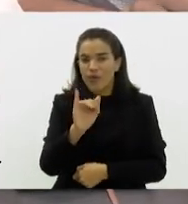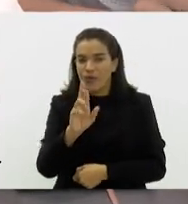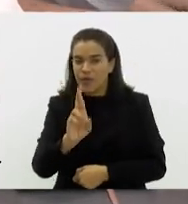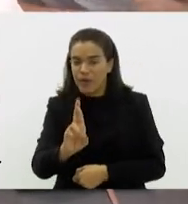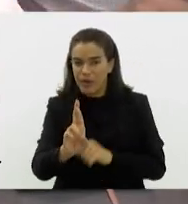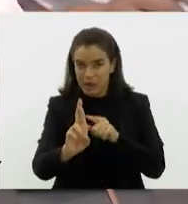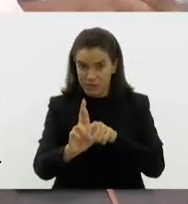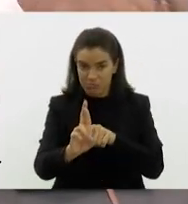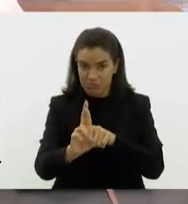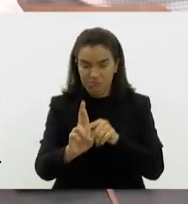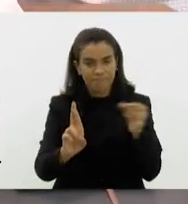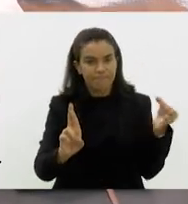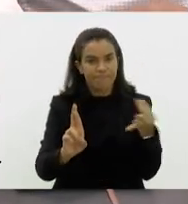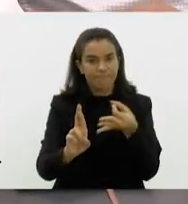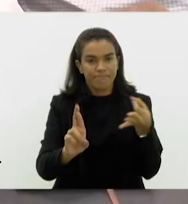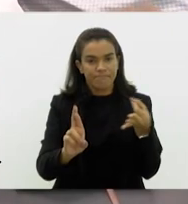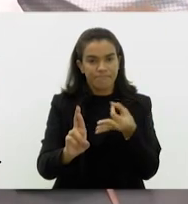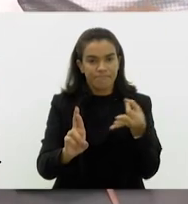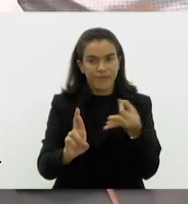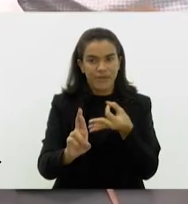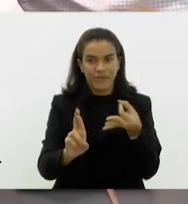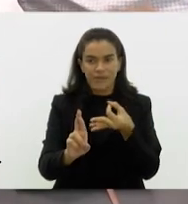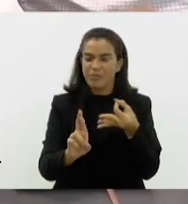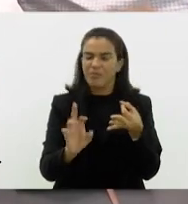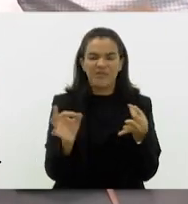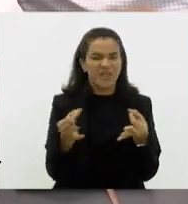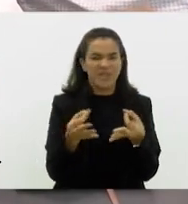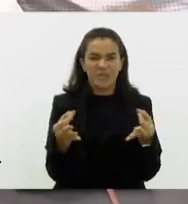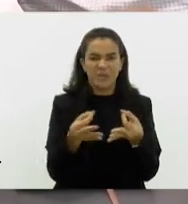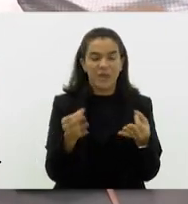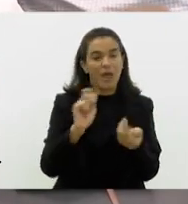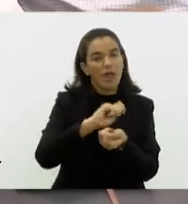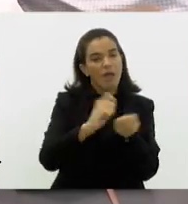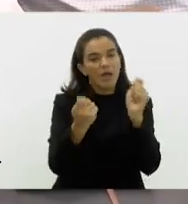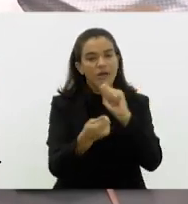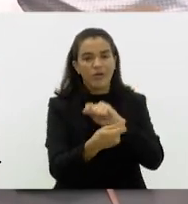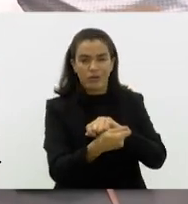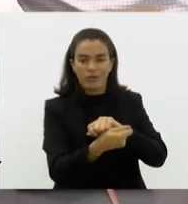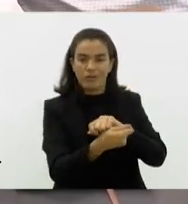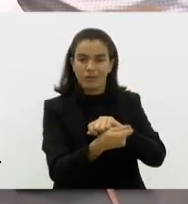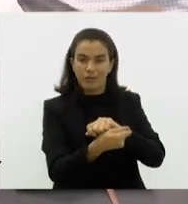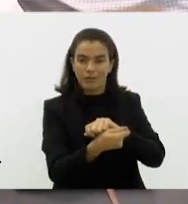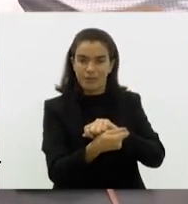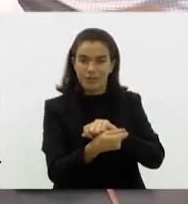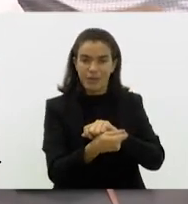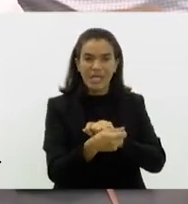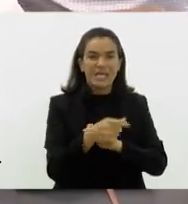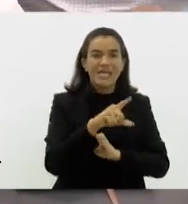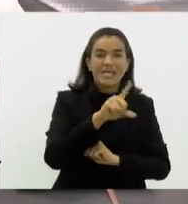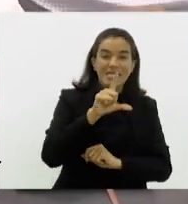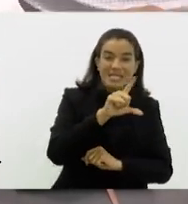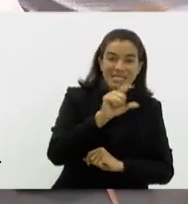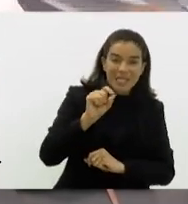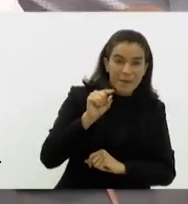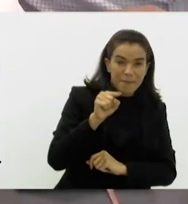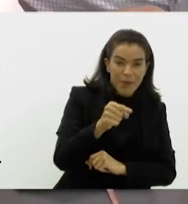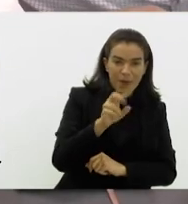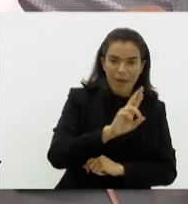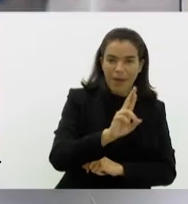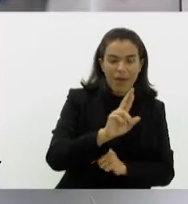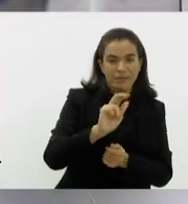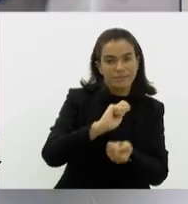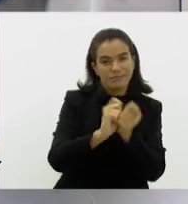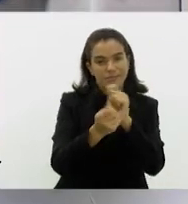Perfeito. Seria perfeito, só apenas perfeito. Converter. Perfeito. R$100 mil, quantas UFIRs são? Se Vossa